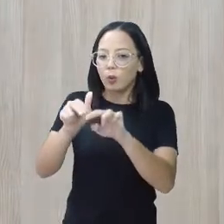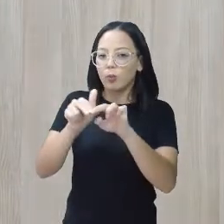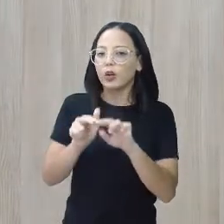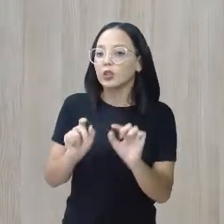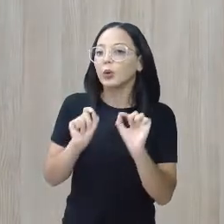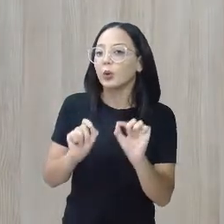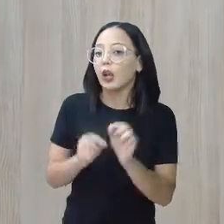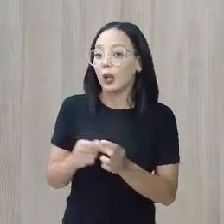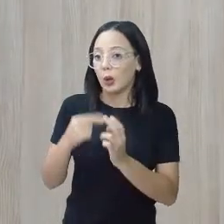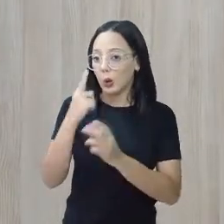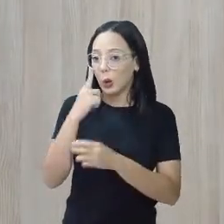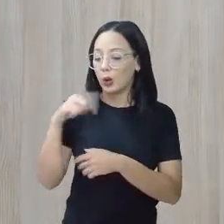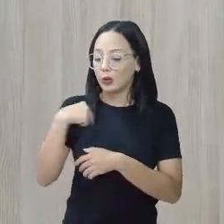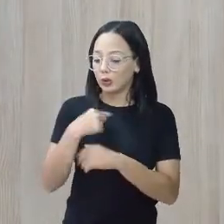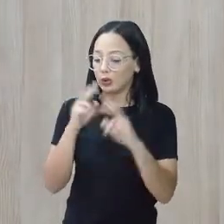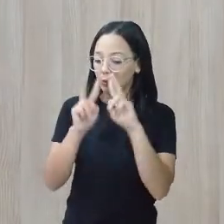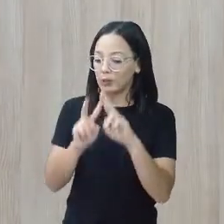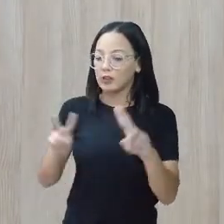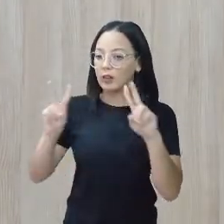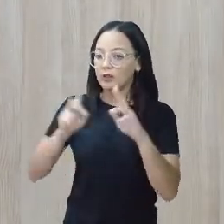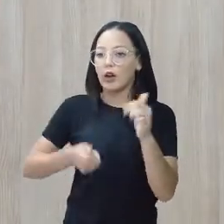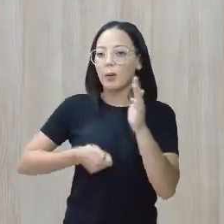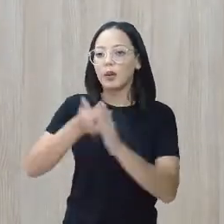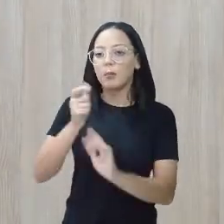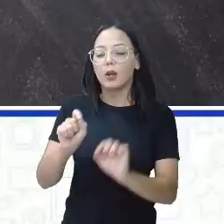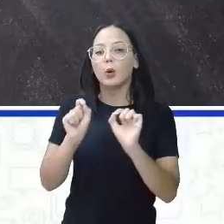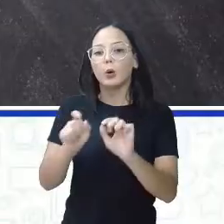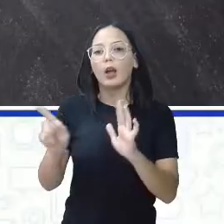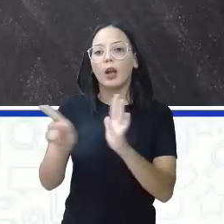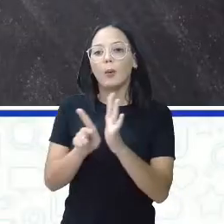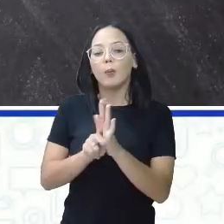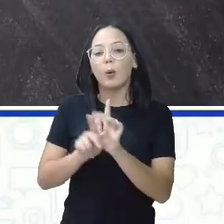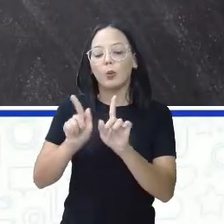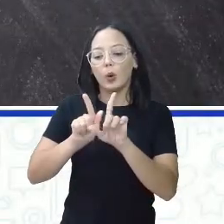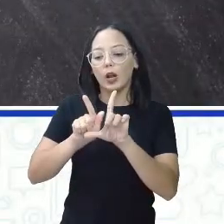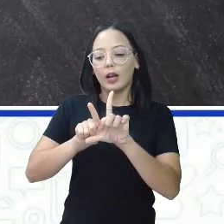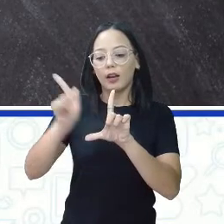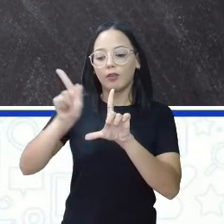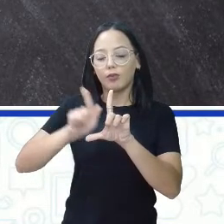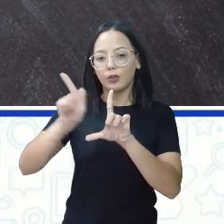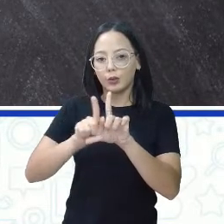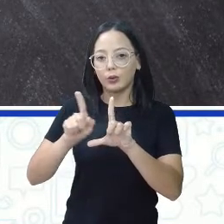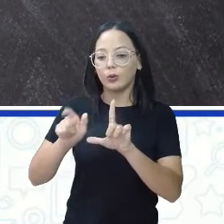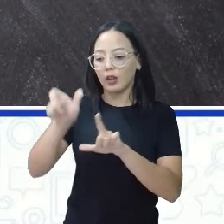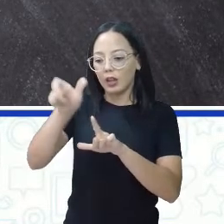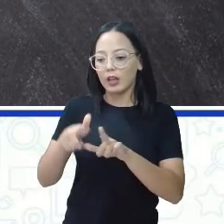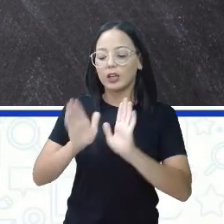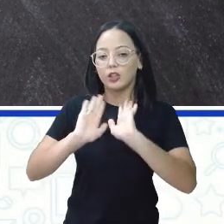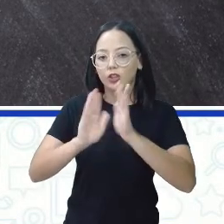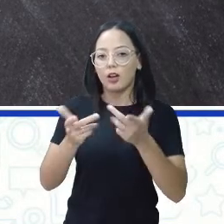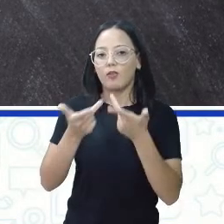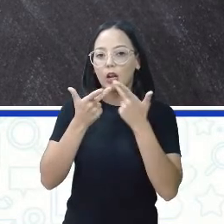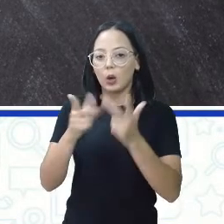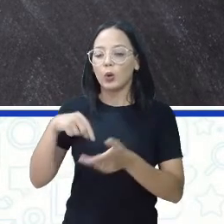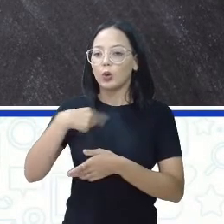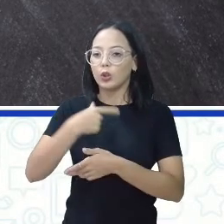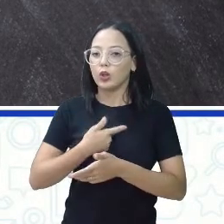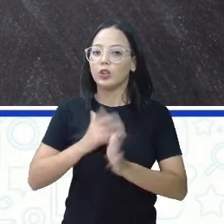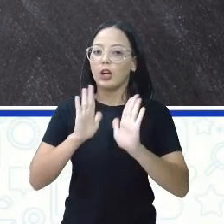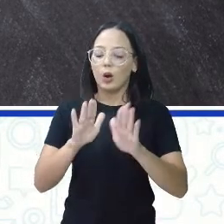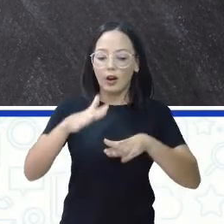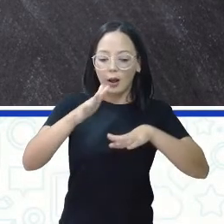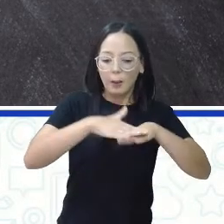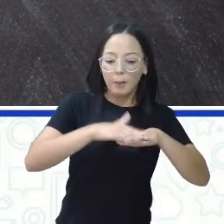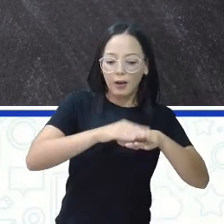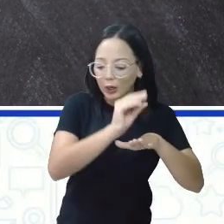de, vamos observar aqui, a primeira ideia é através de gráficos, né? Como a Helena falou aqui, a gente sai da matemática,